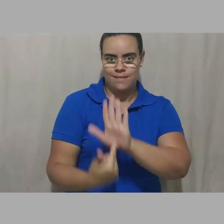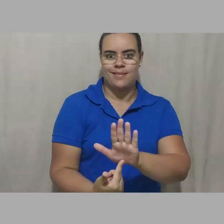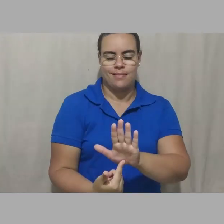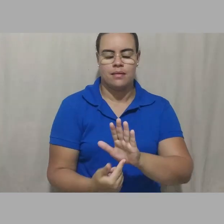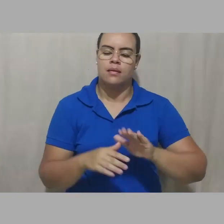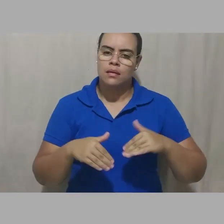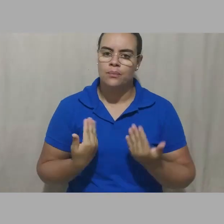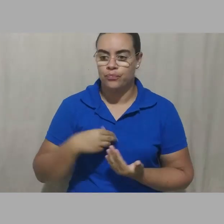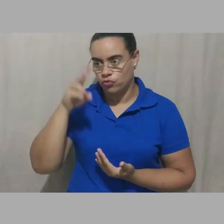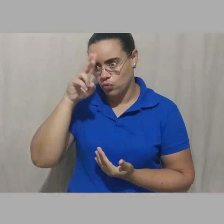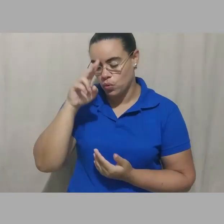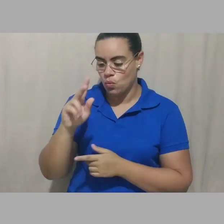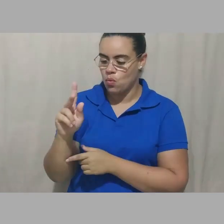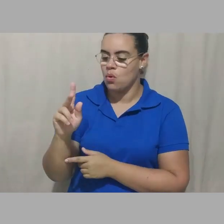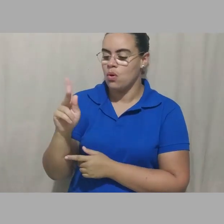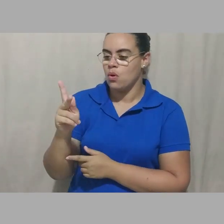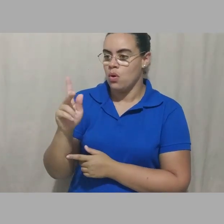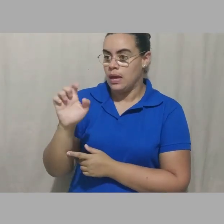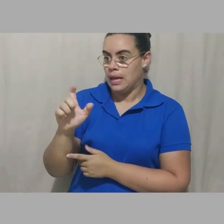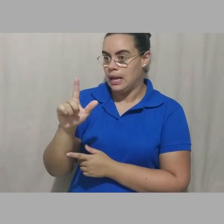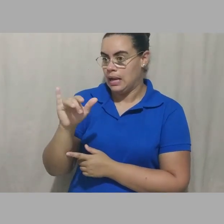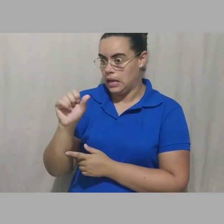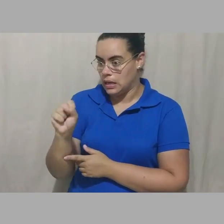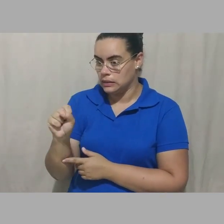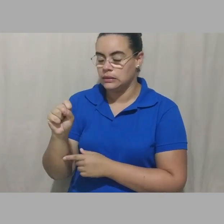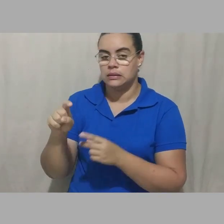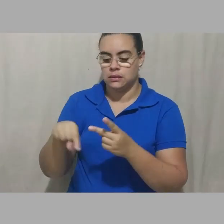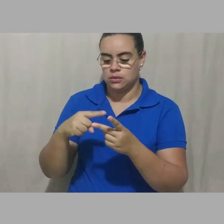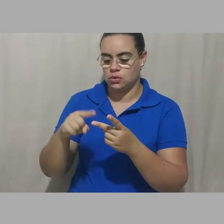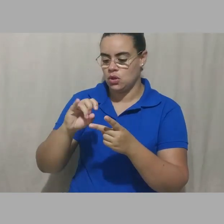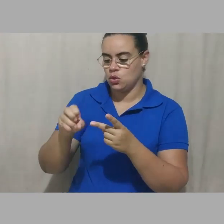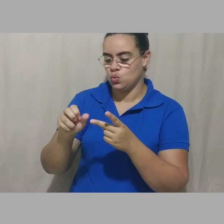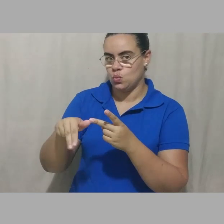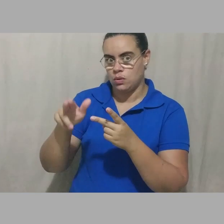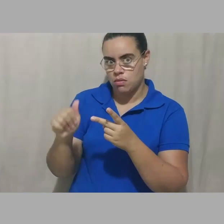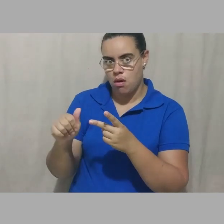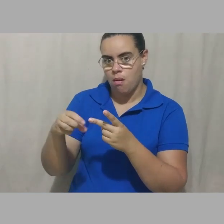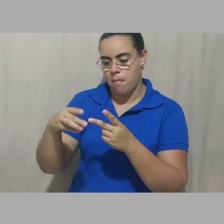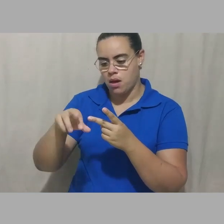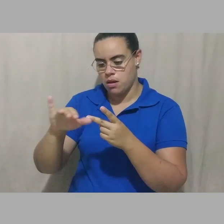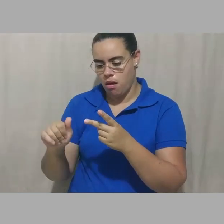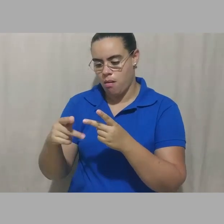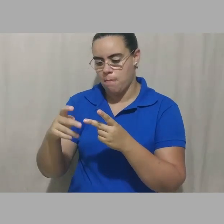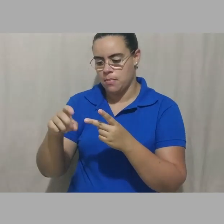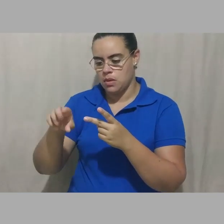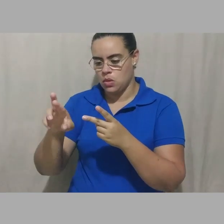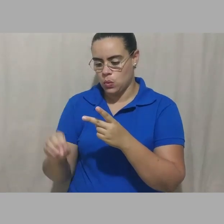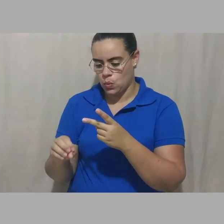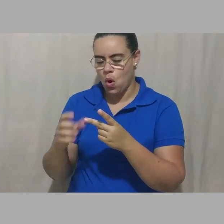produções historiográficas, o Elias Ferreira Veras e a Joana Maria Pedro, eles